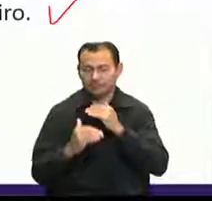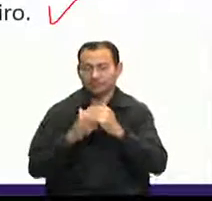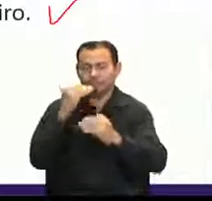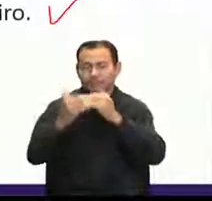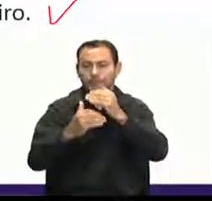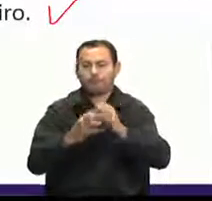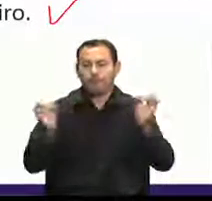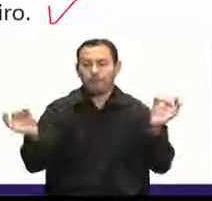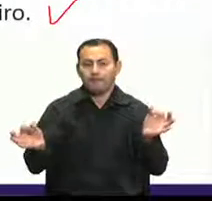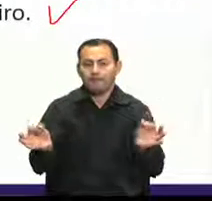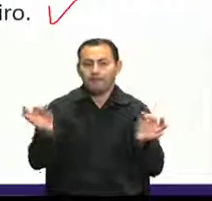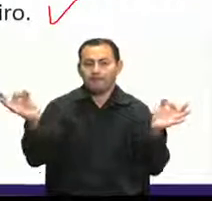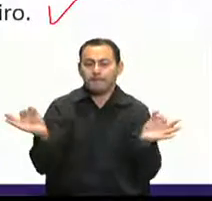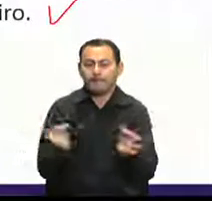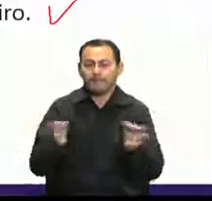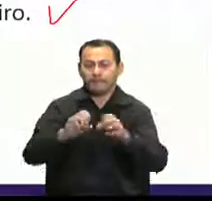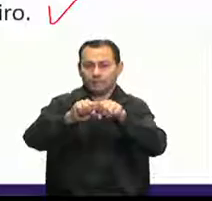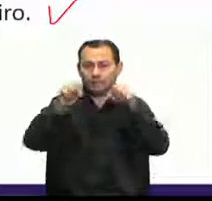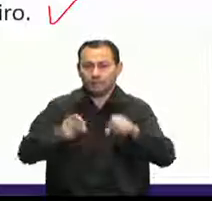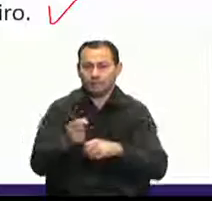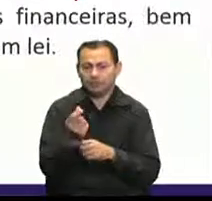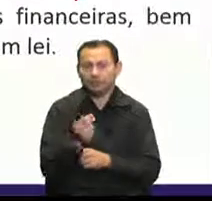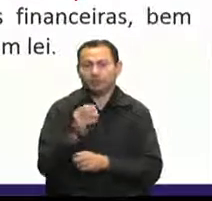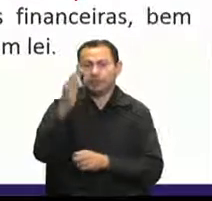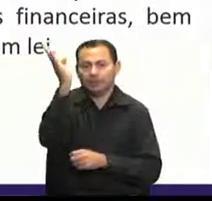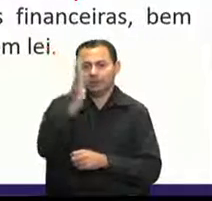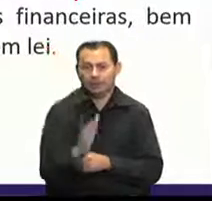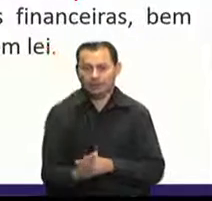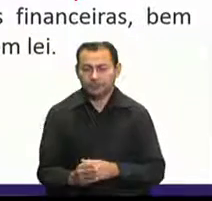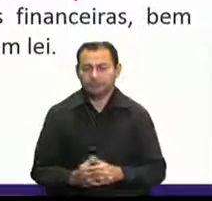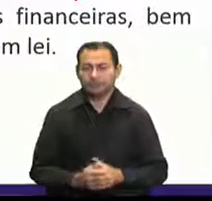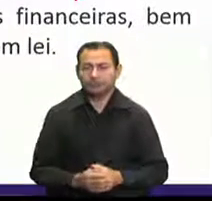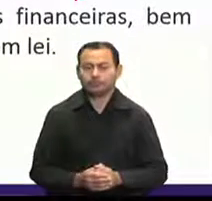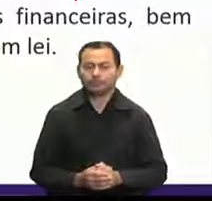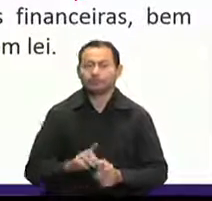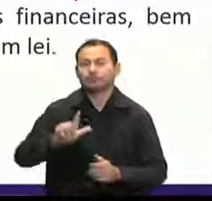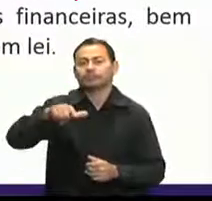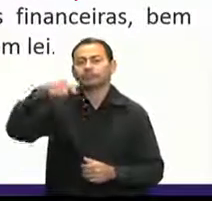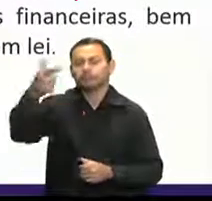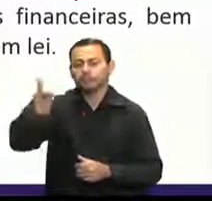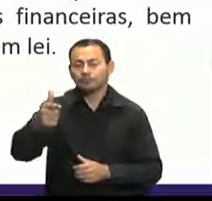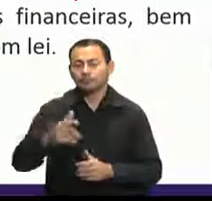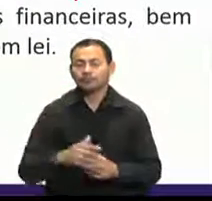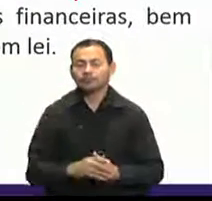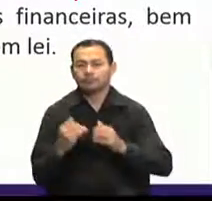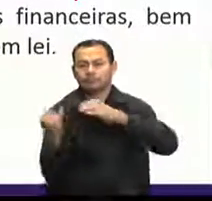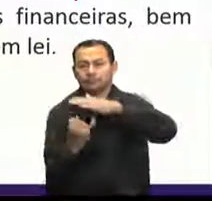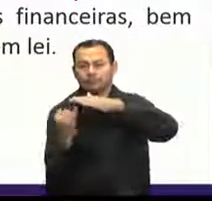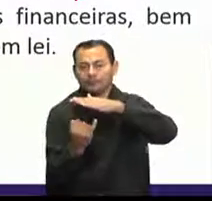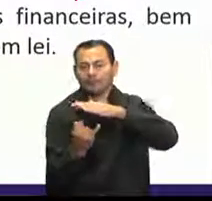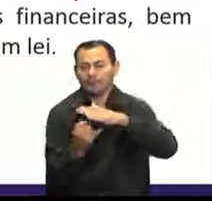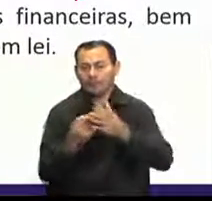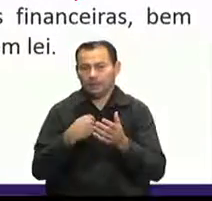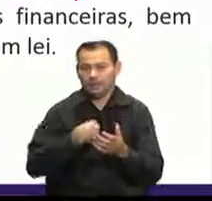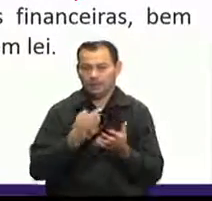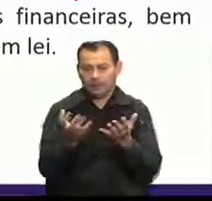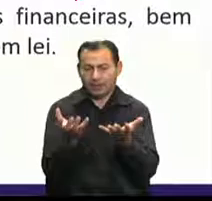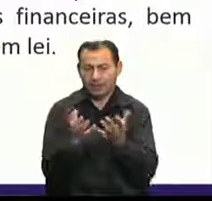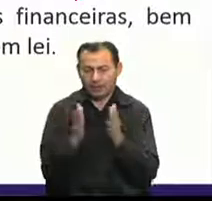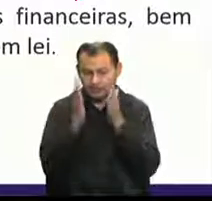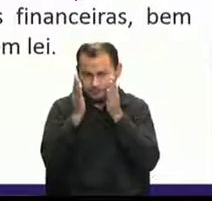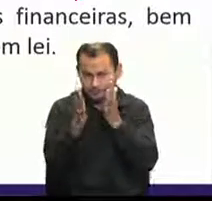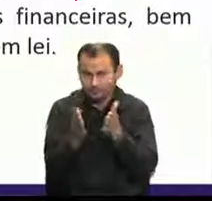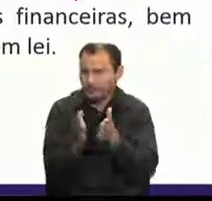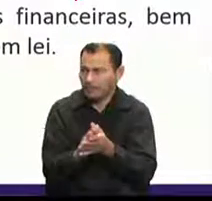pleno do sistema financeiro nacional outro a instituição aqui que eu quero enfatizar